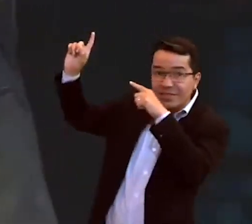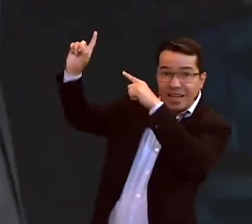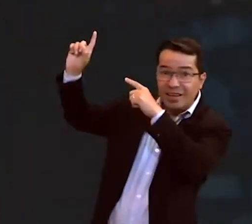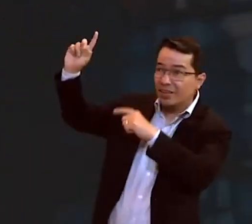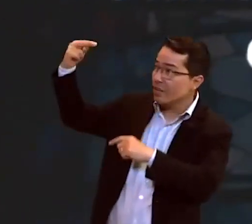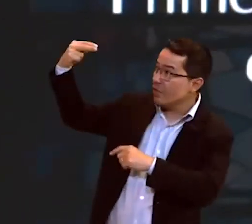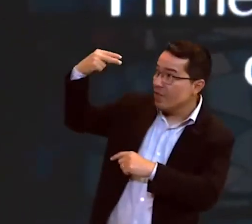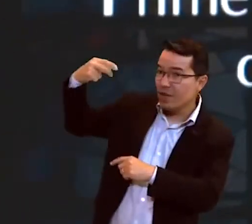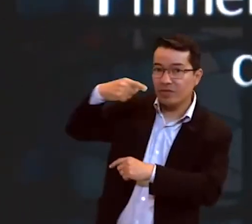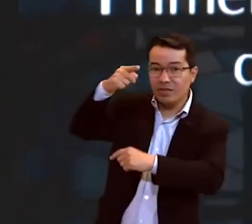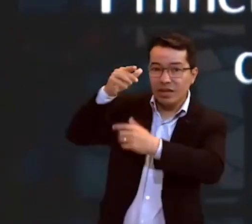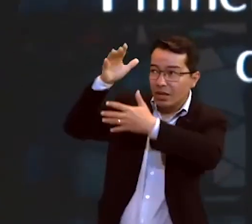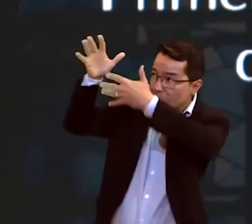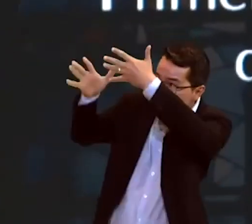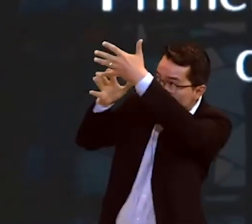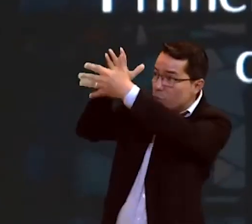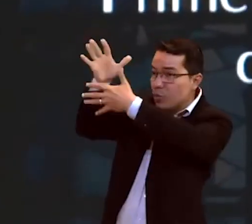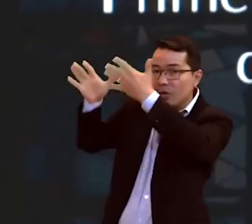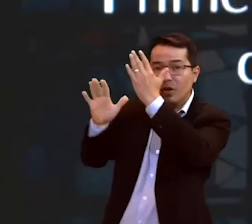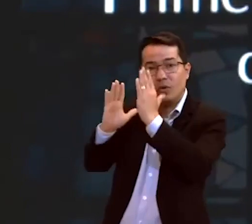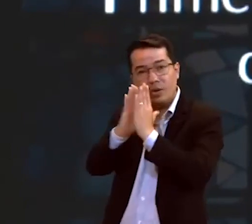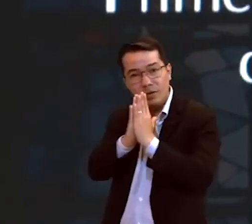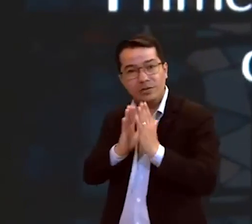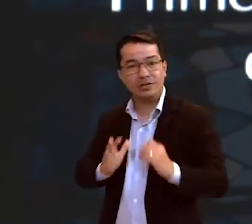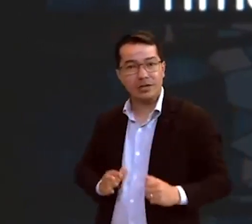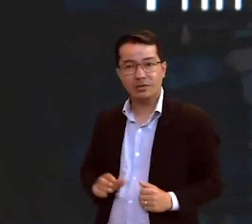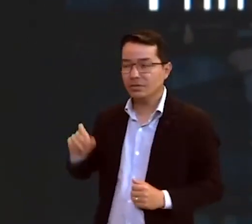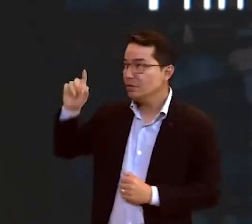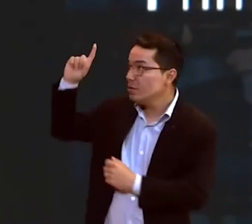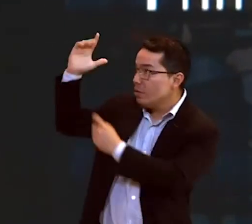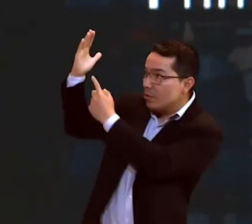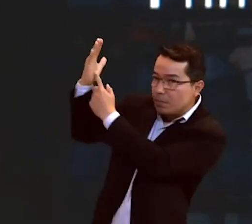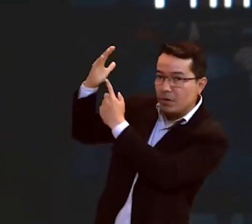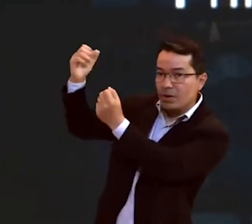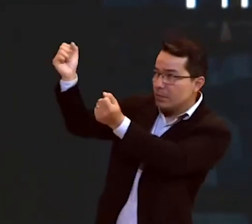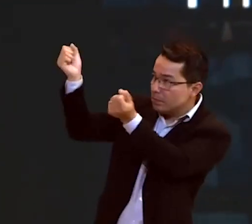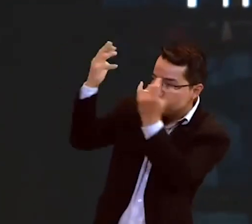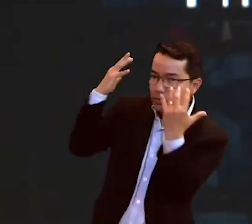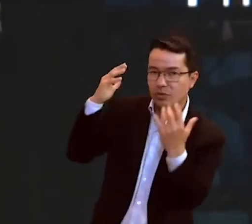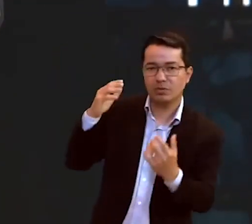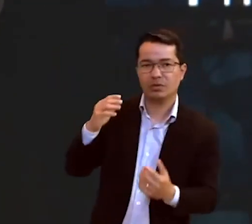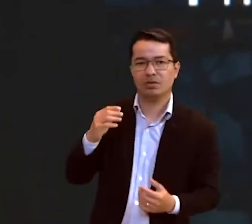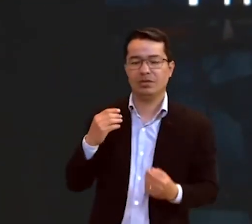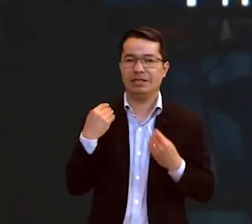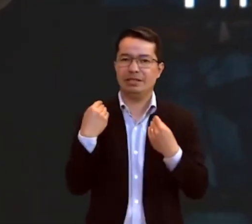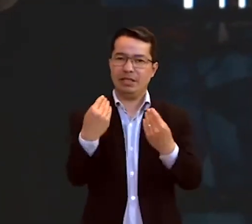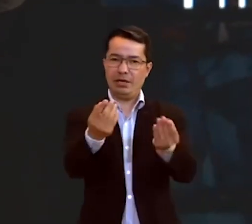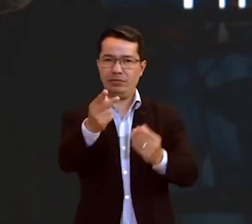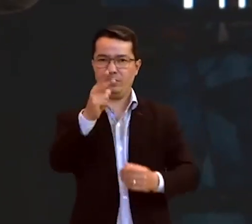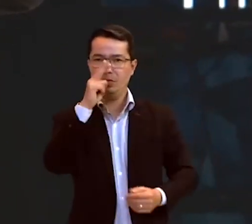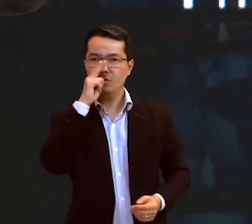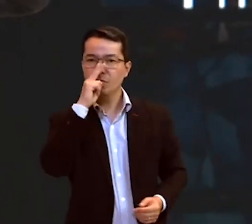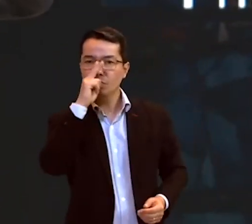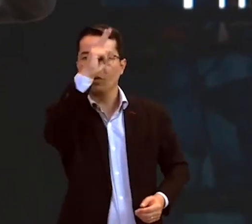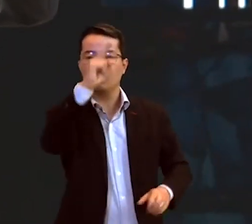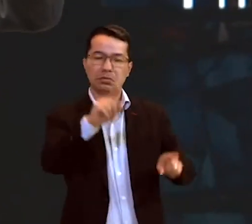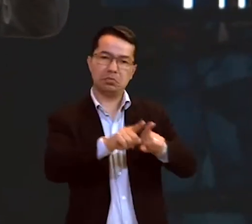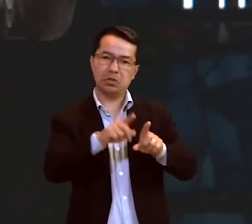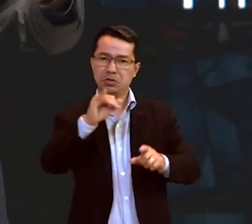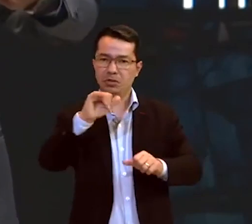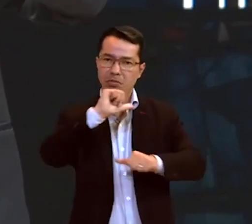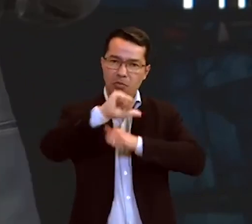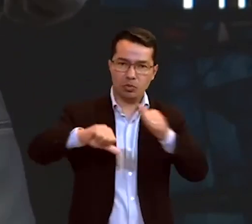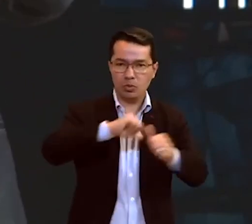se manifestar e agir com graça, com misericórdia. Mesmo se não acontecer, Ele vai te dar força para enfrentar